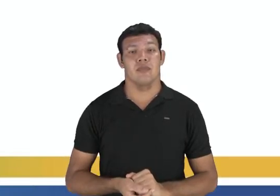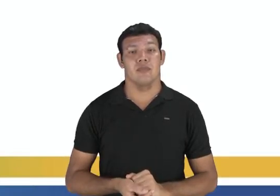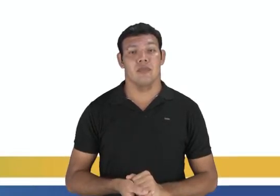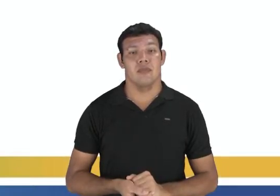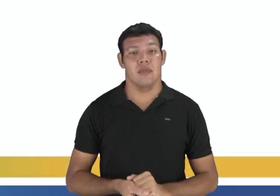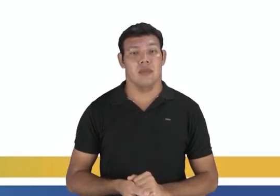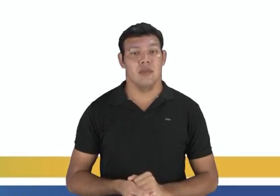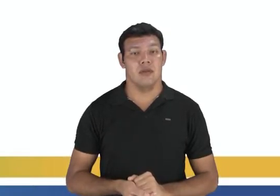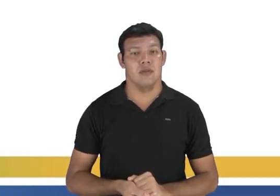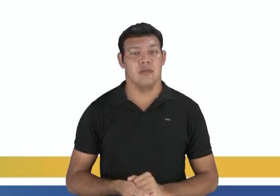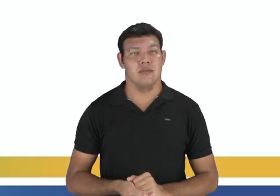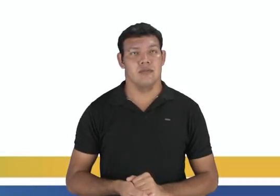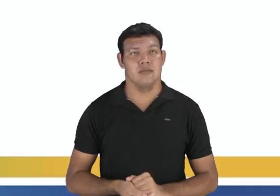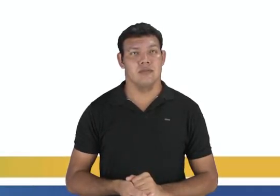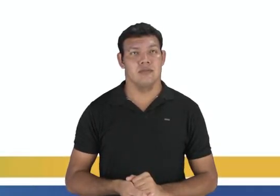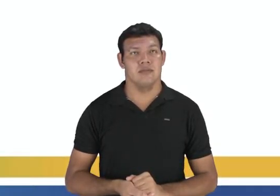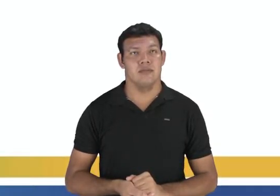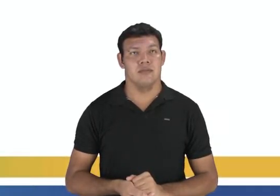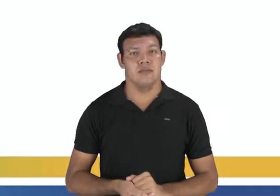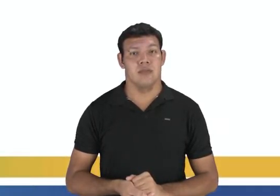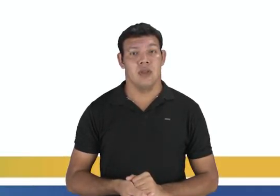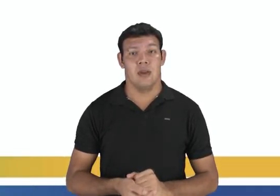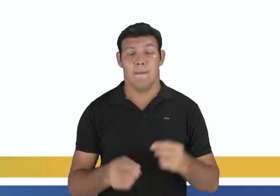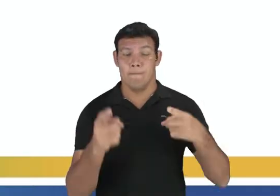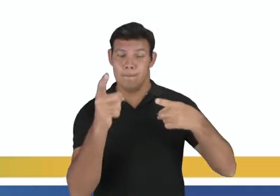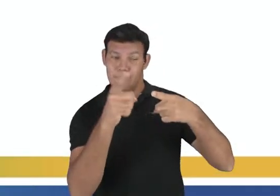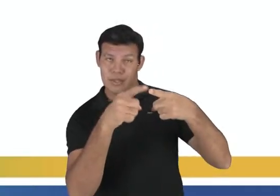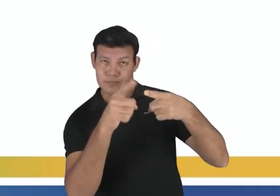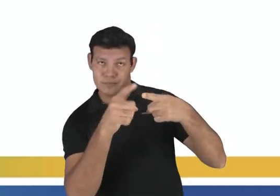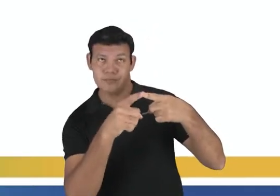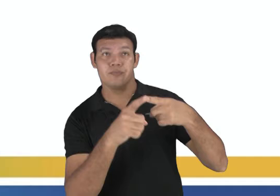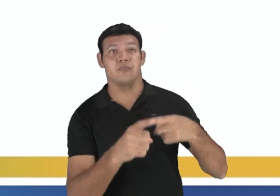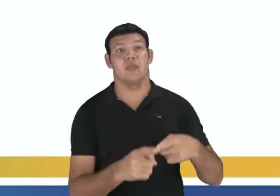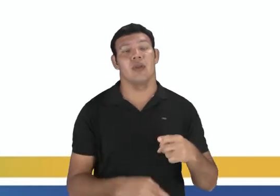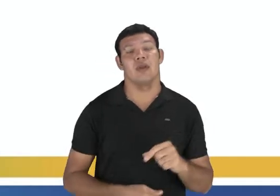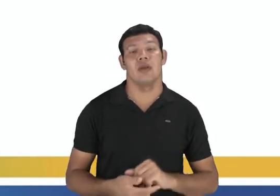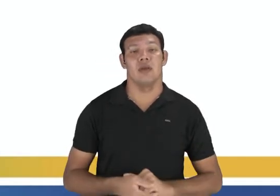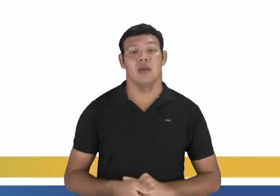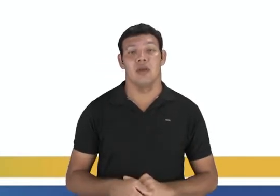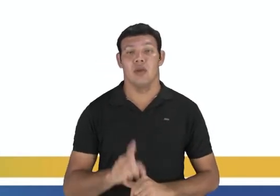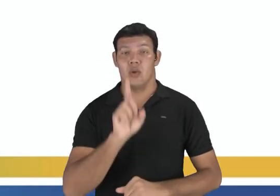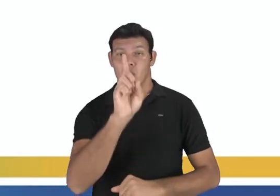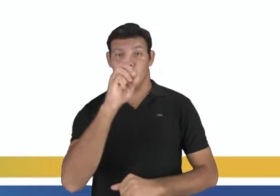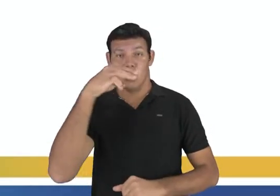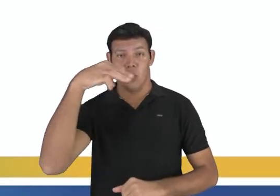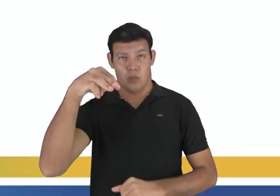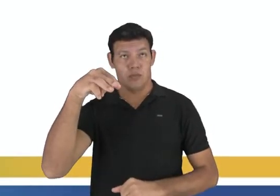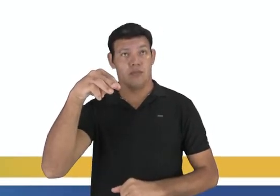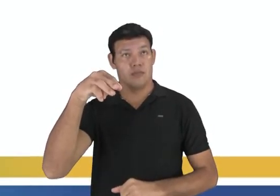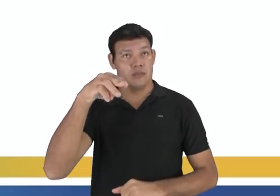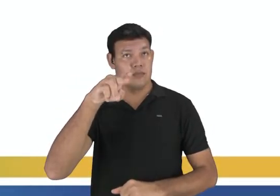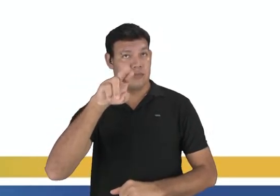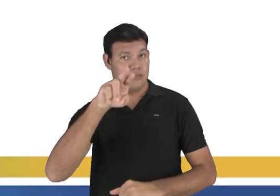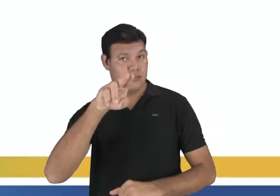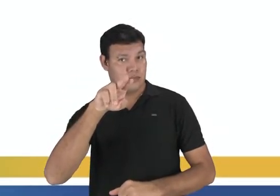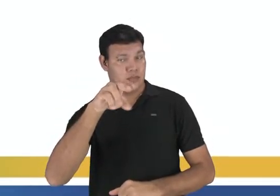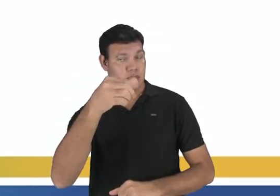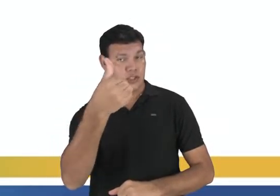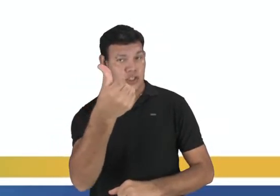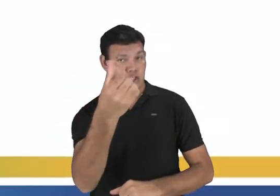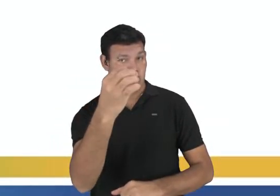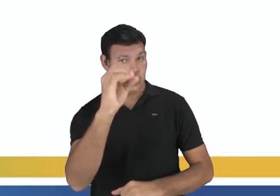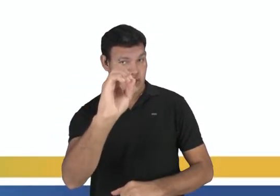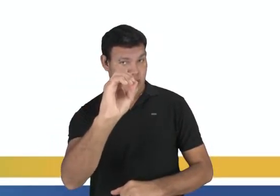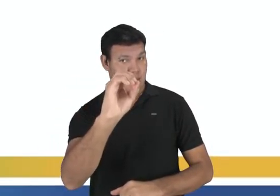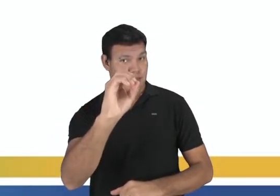para vocês fazerem a relação. A primeira delas é sobre o minuto. Quantos minutos tem um segundo? Então vocês